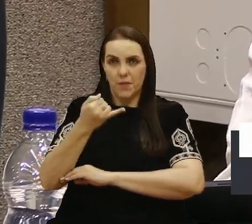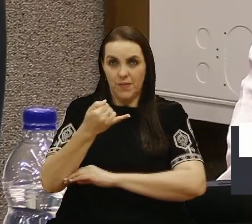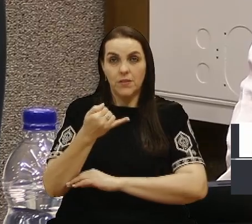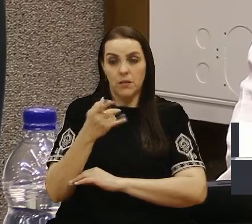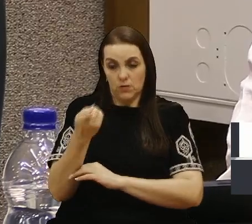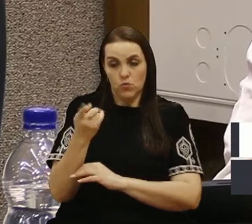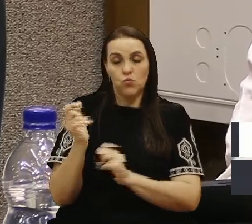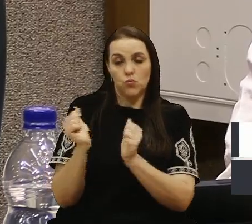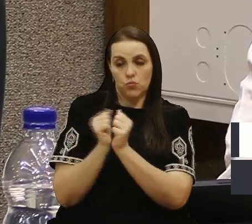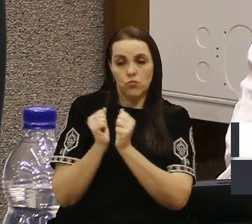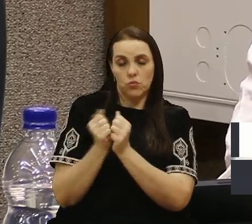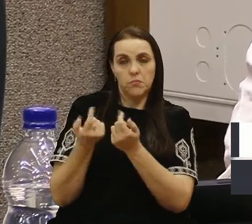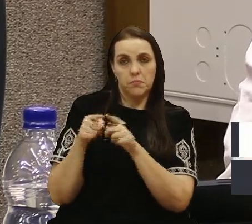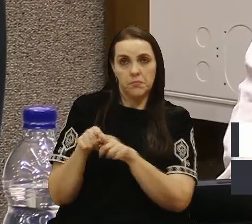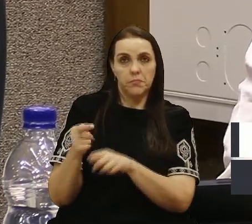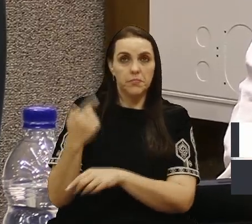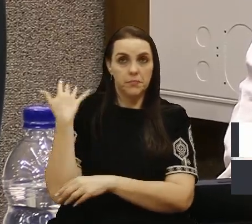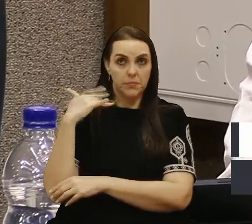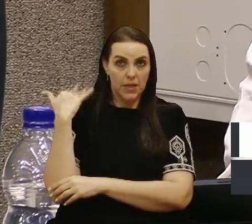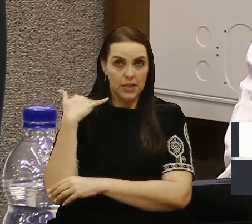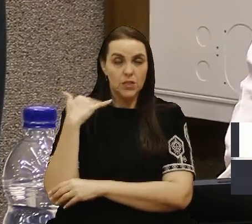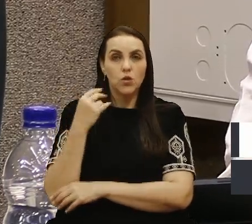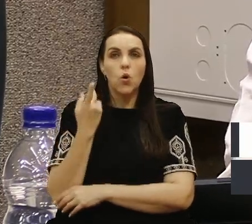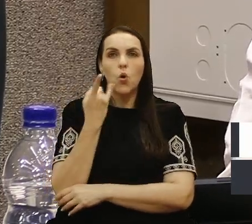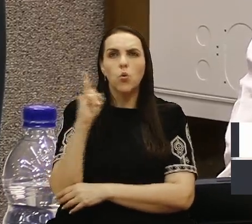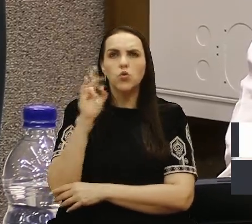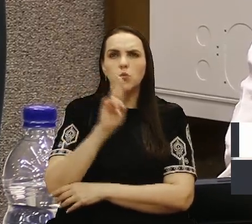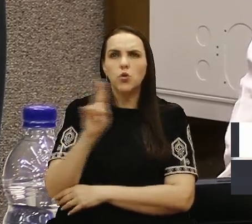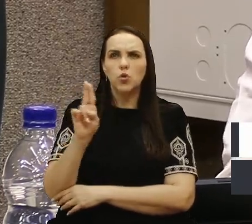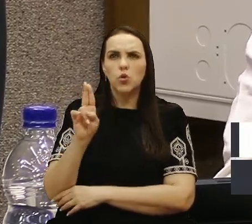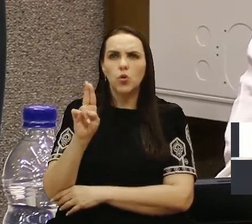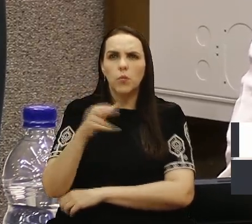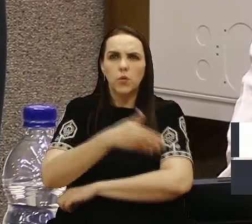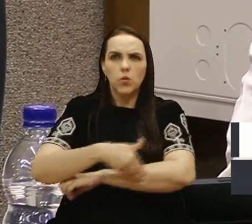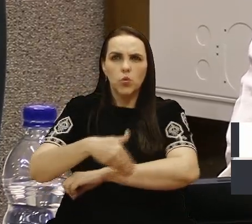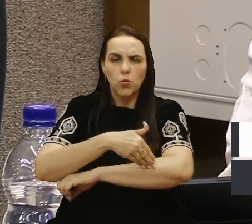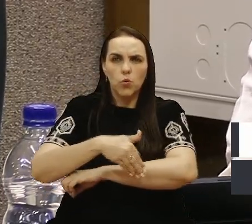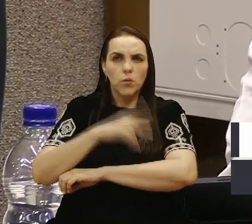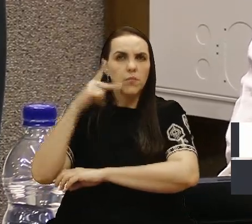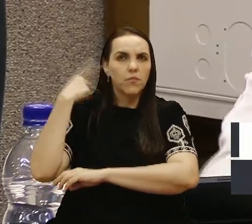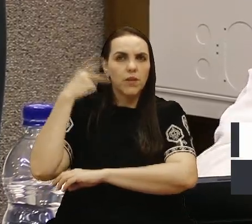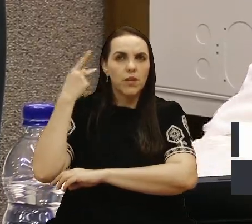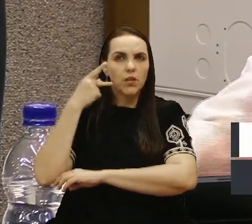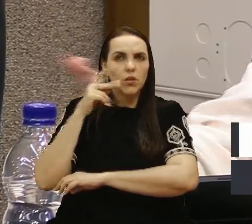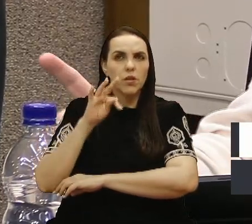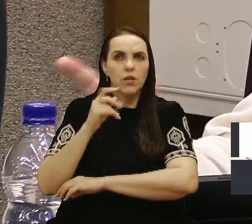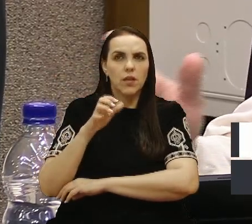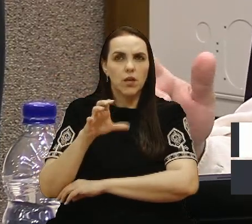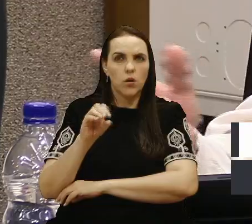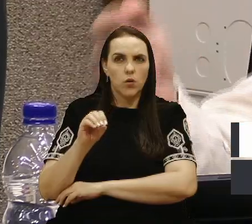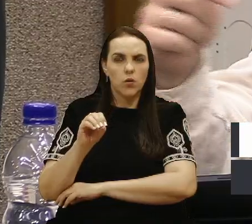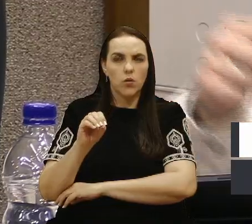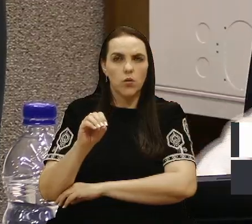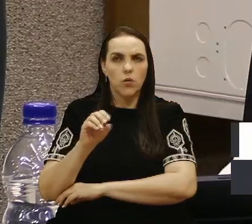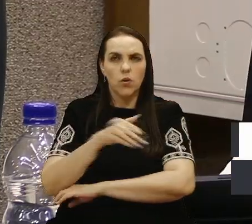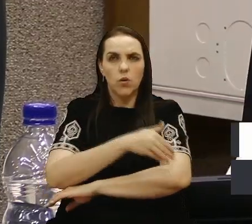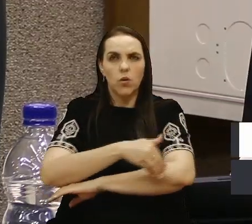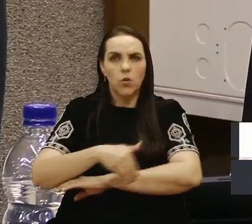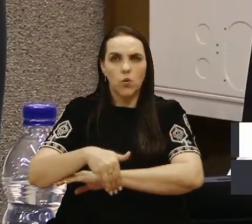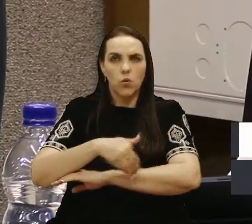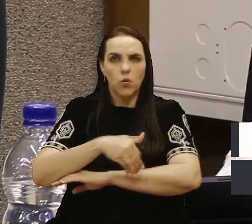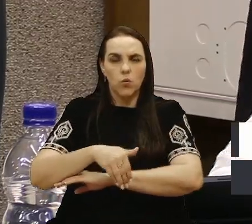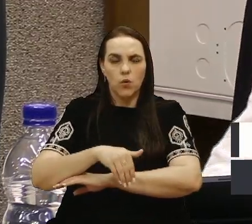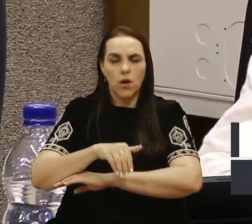Marques, e falar que o último nome de rua dado pelo vereador Del Gomes foi Rua Lila Ripoll, que era uma